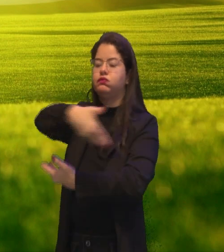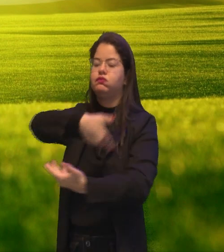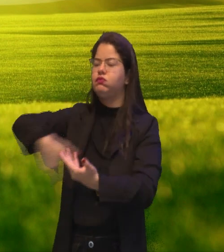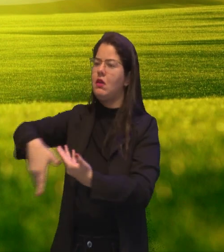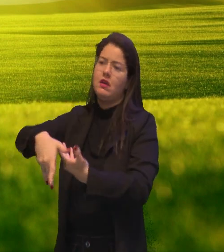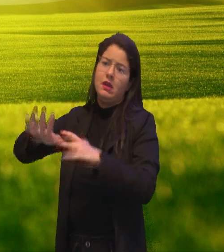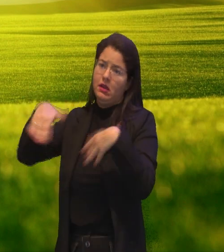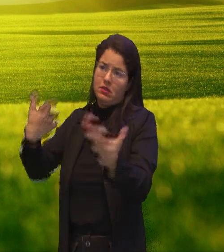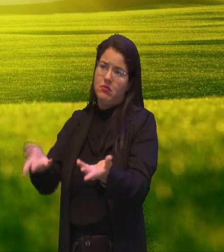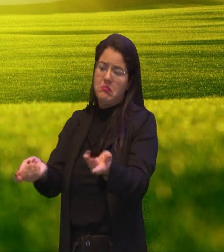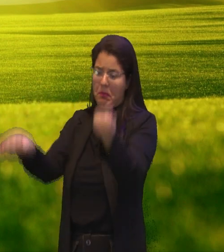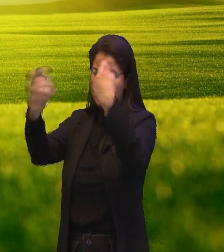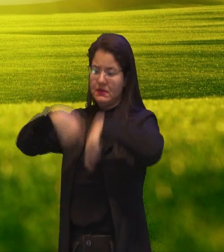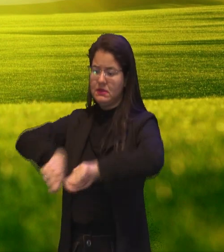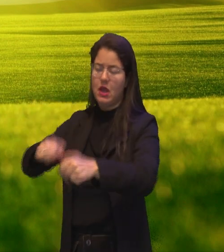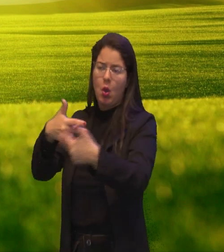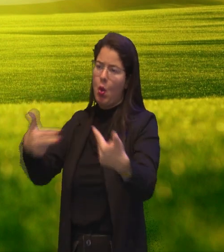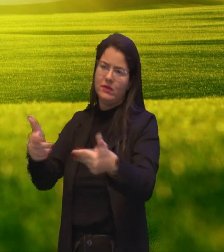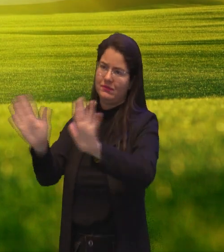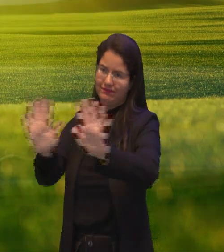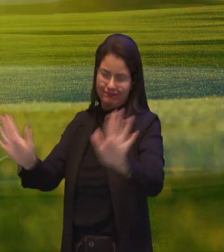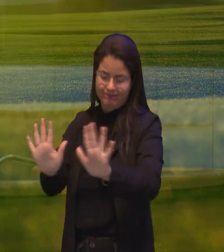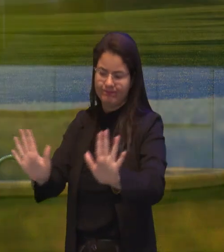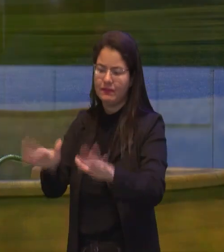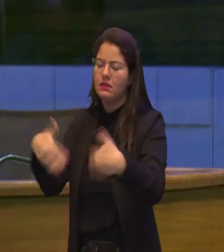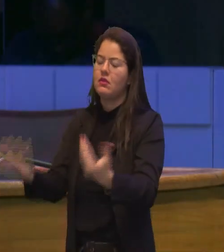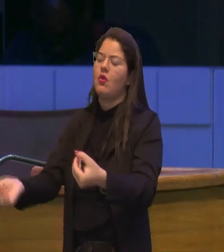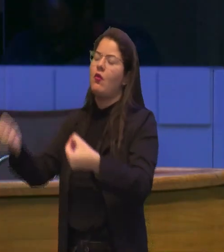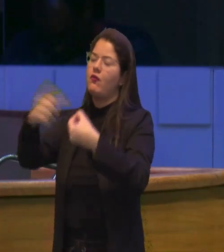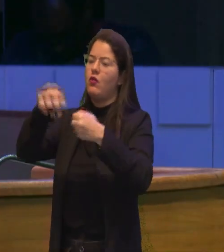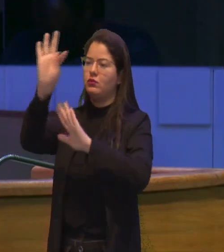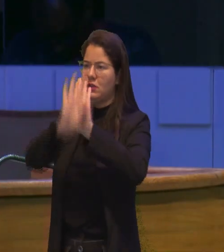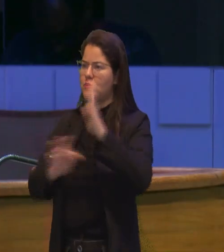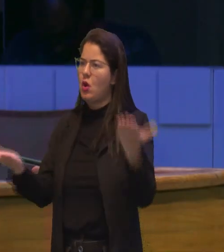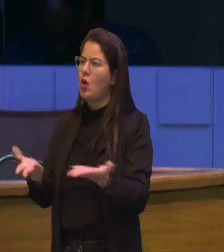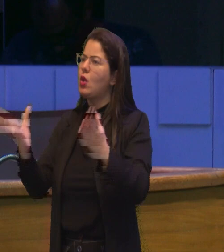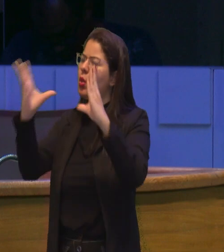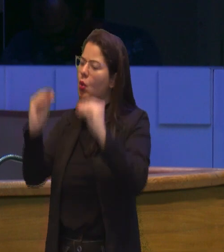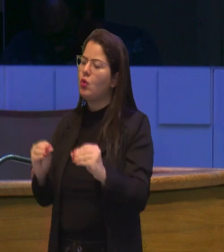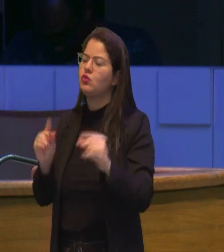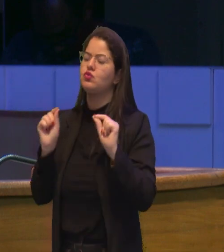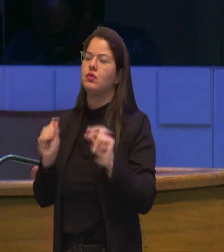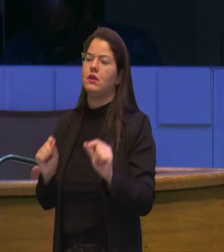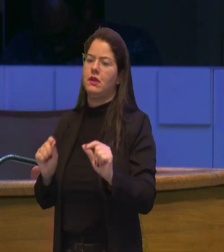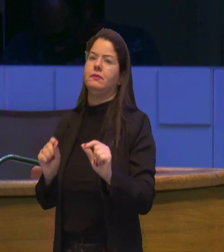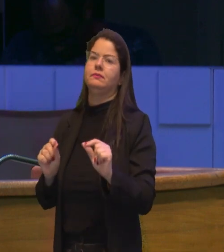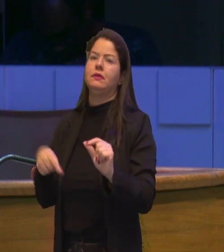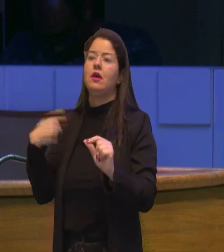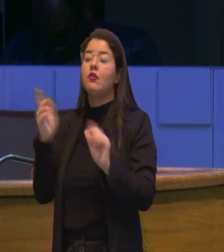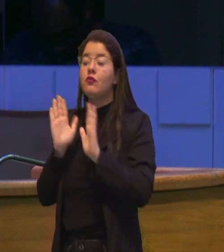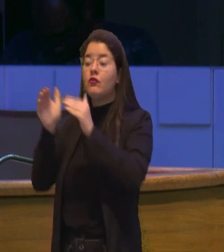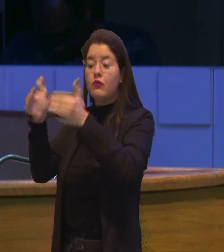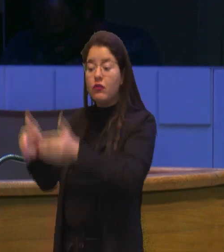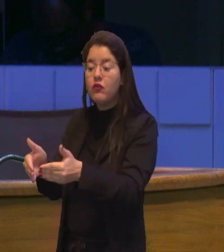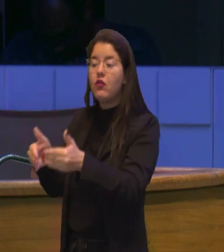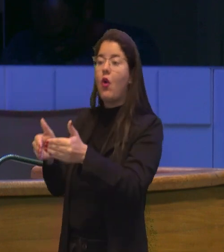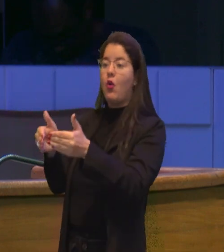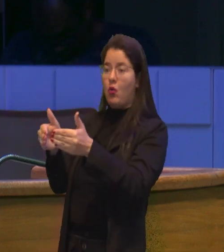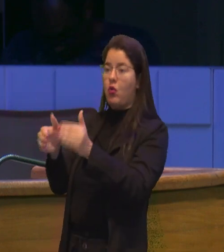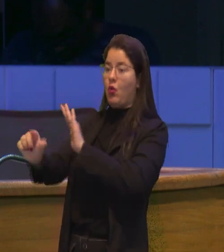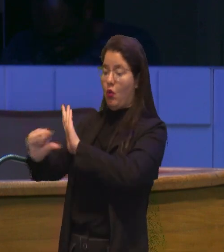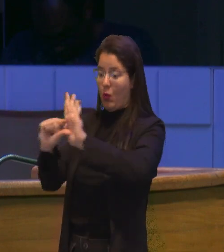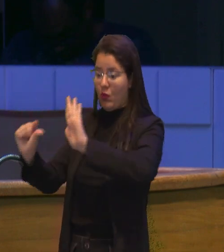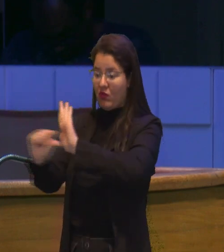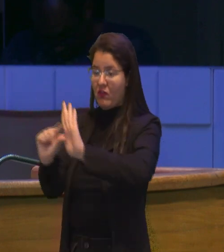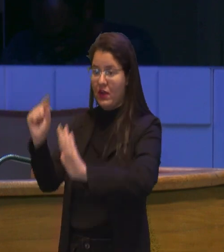precisar. Eu volto a este texto agora pela noite para, como disse, fazer um recorte no verso